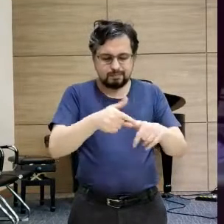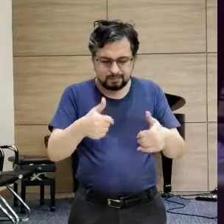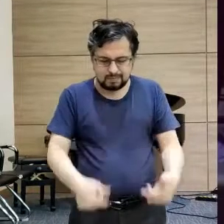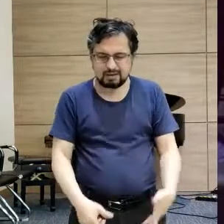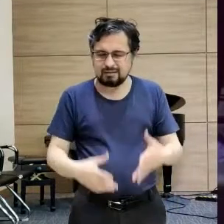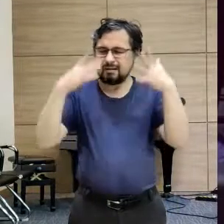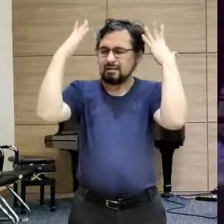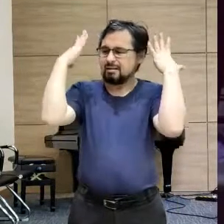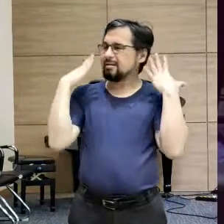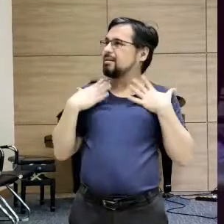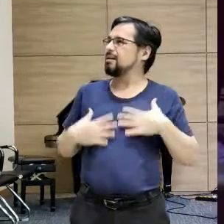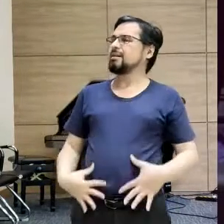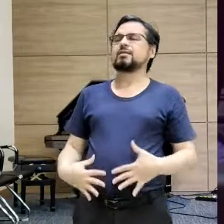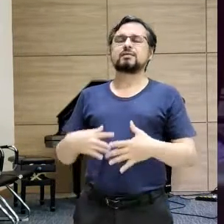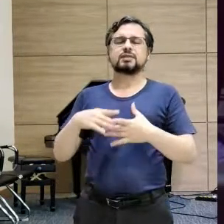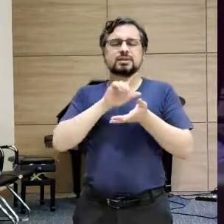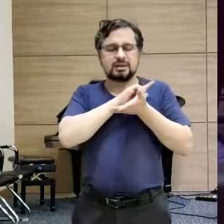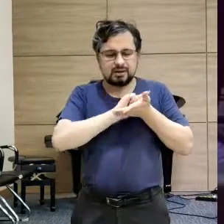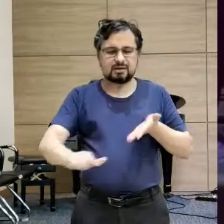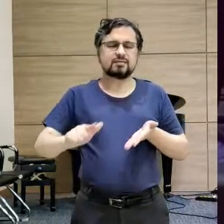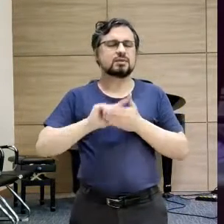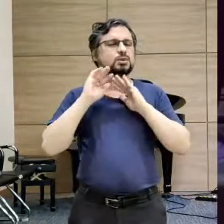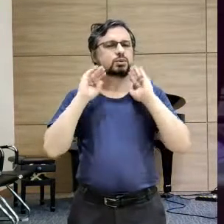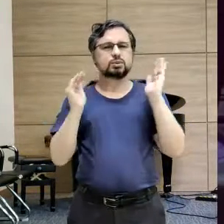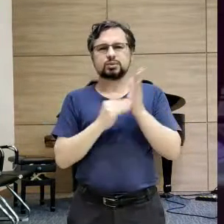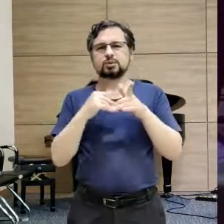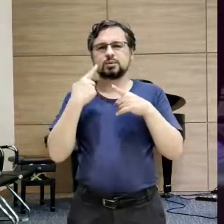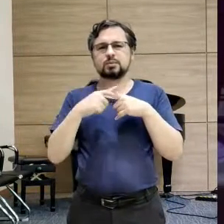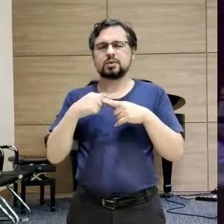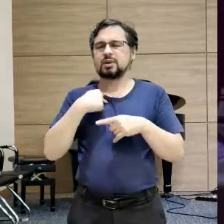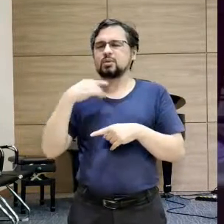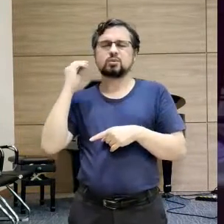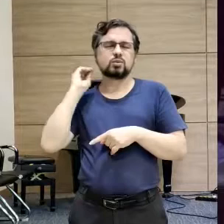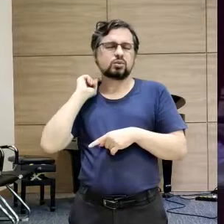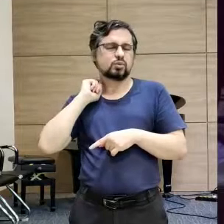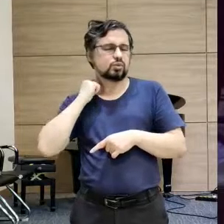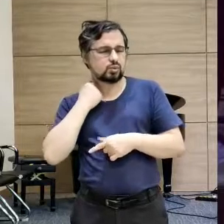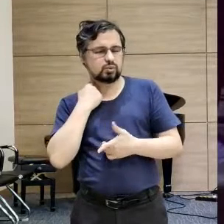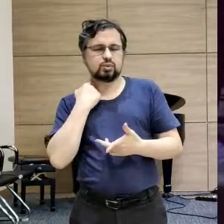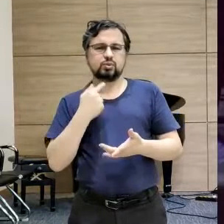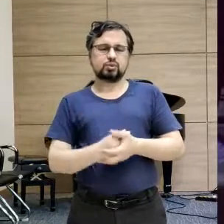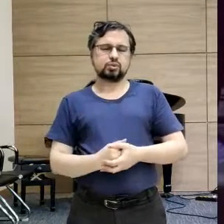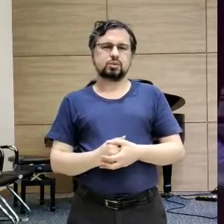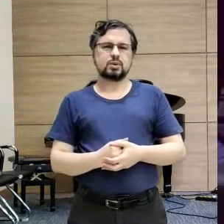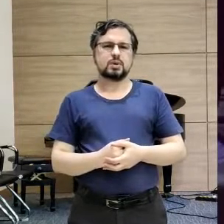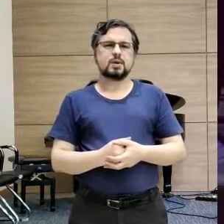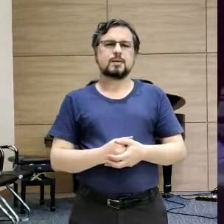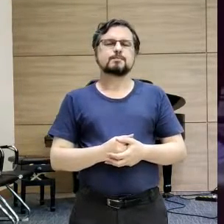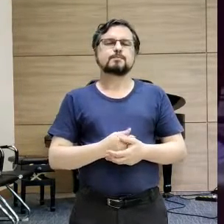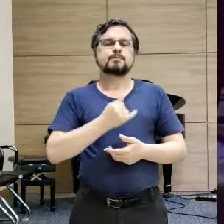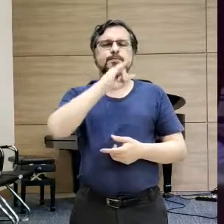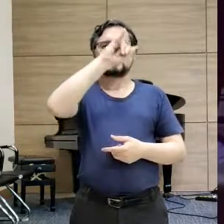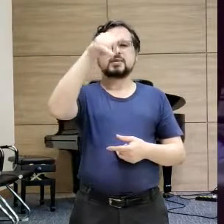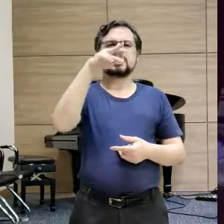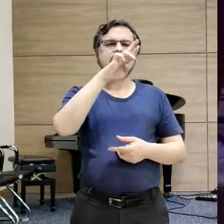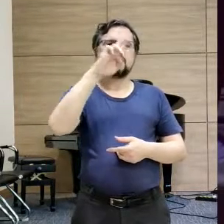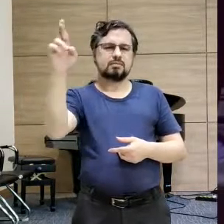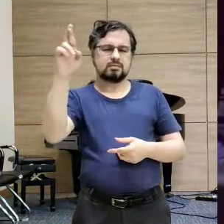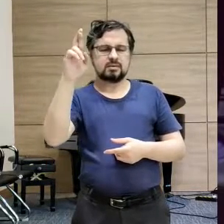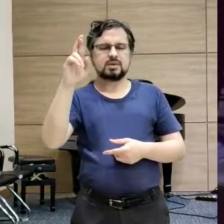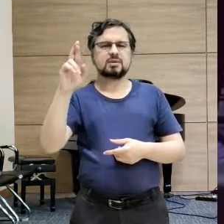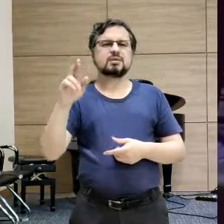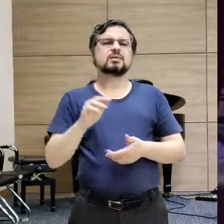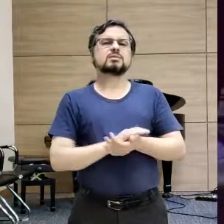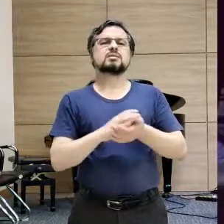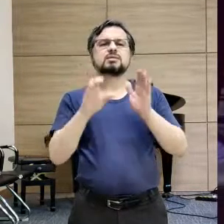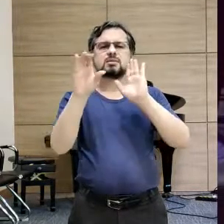sujo. Jeremias, depois abra lá, depois vem em casa, Jeremias 2:22, ele vai dizer o seguinte, o que Davi está dizendo é,